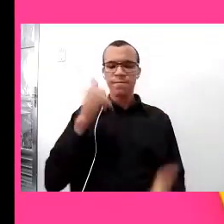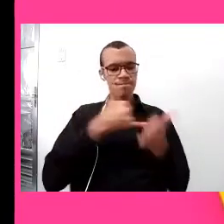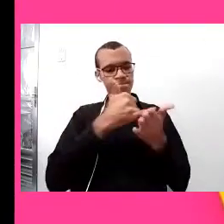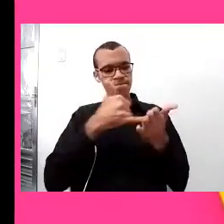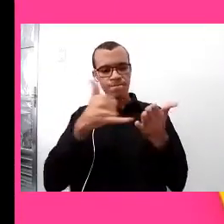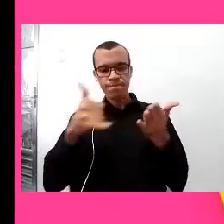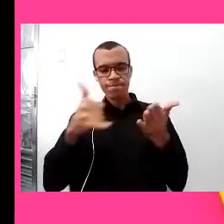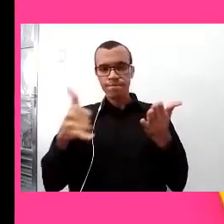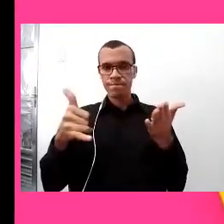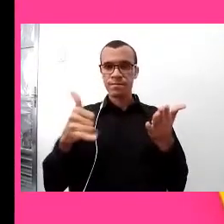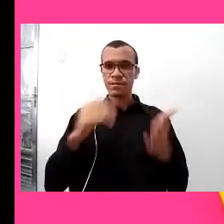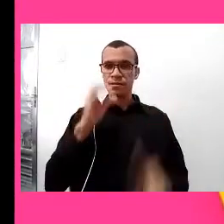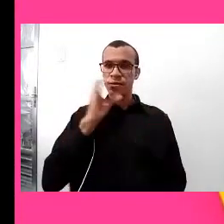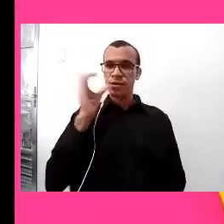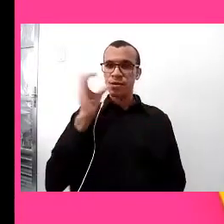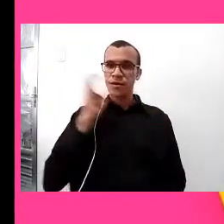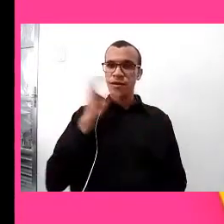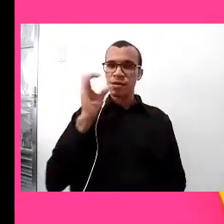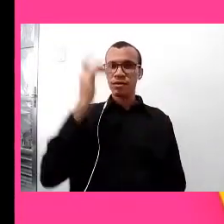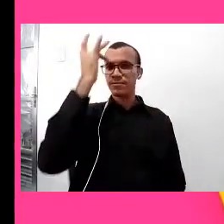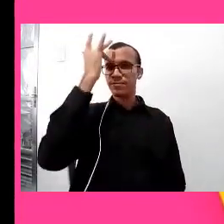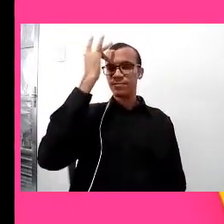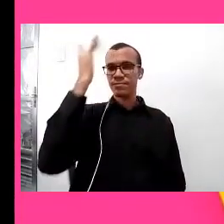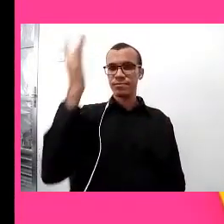para facilitar